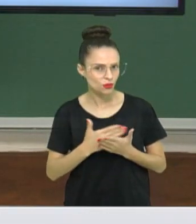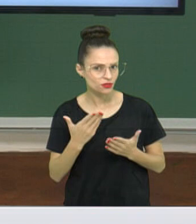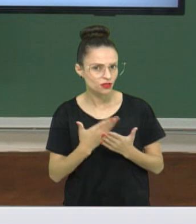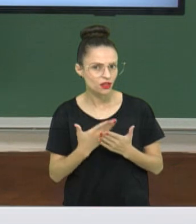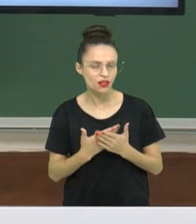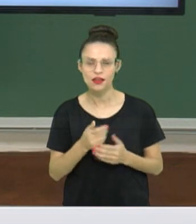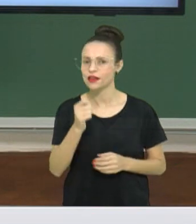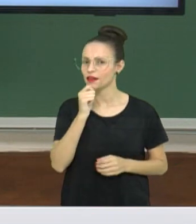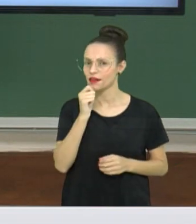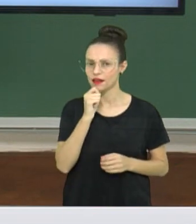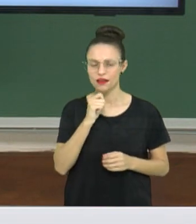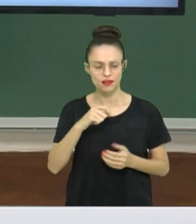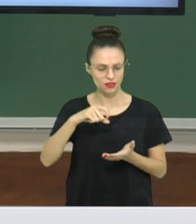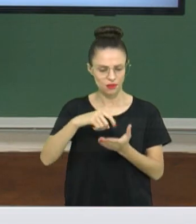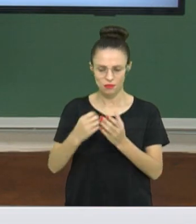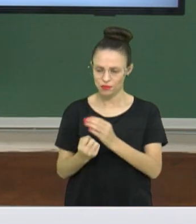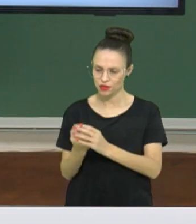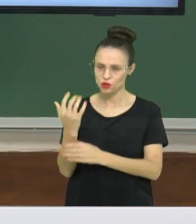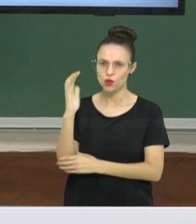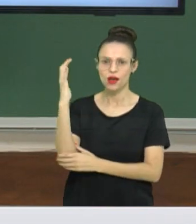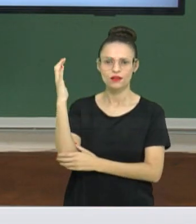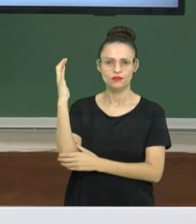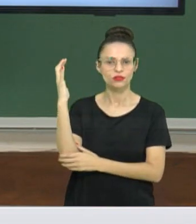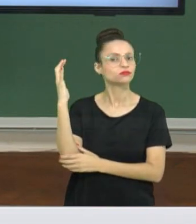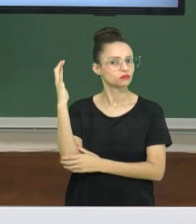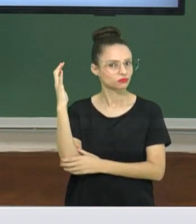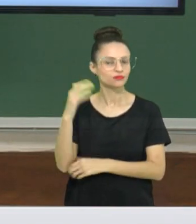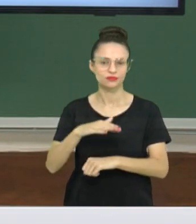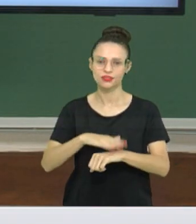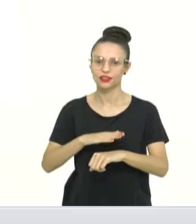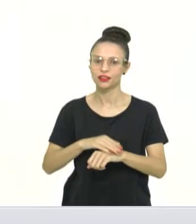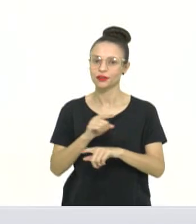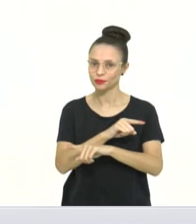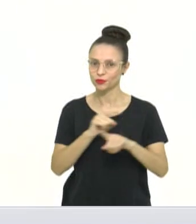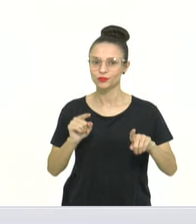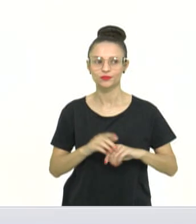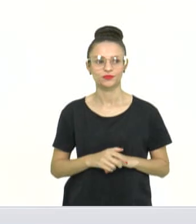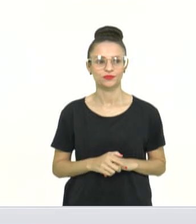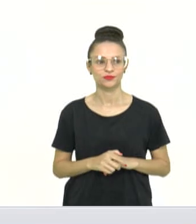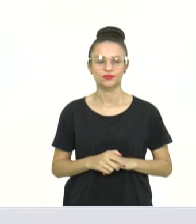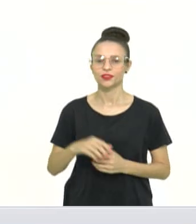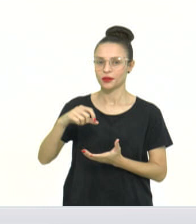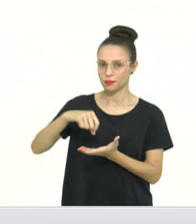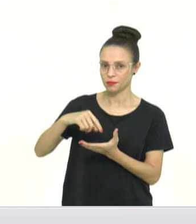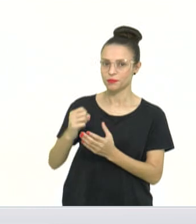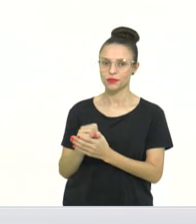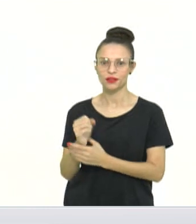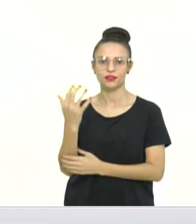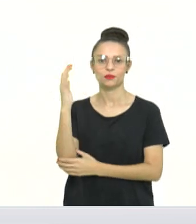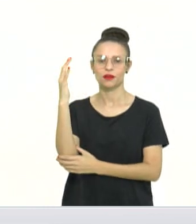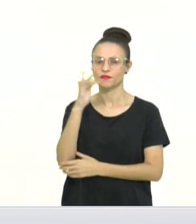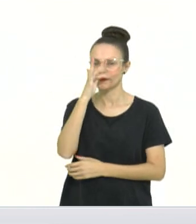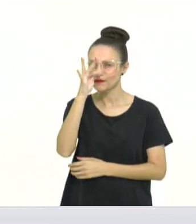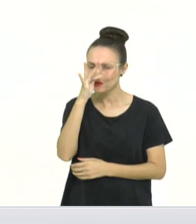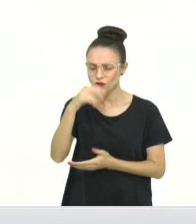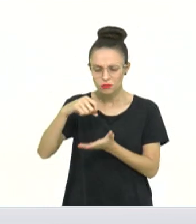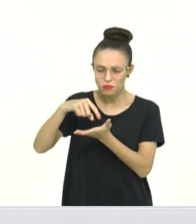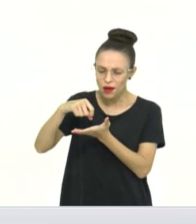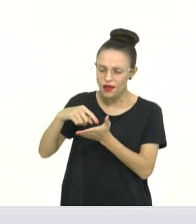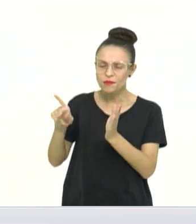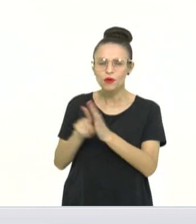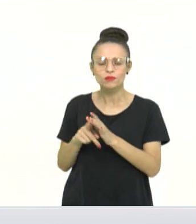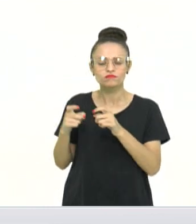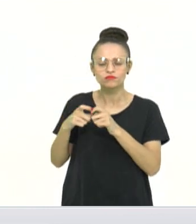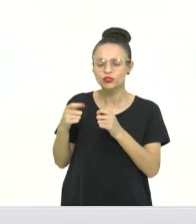ainda não plantou nenhuma árvore. E eu disse para você, ainda há tempo. Ó, plante uma árvore, uma flor, uma erva